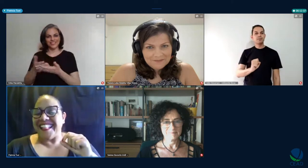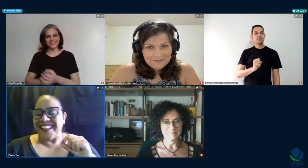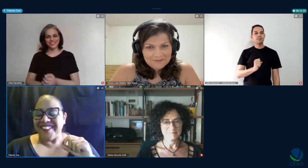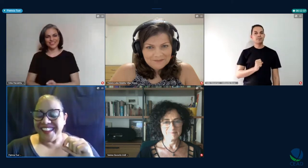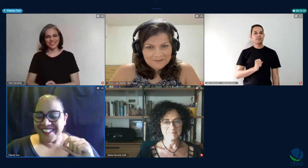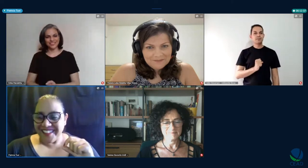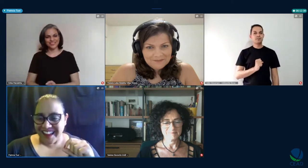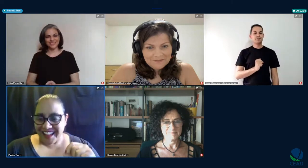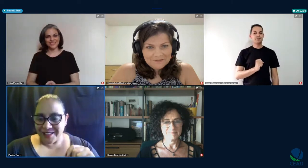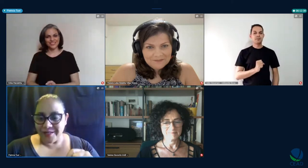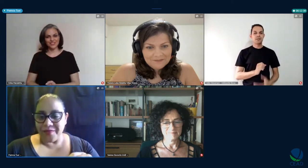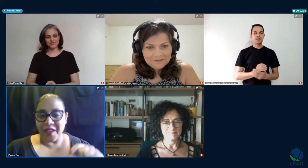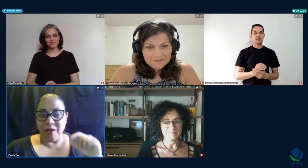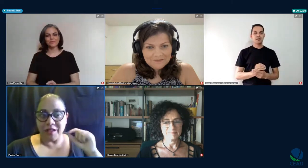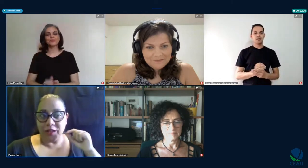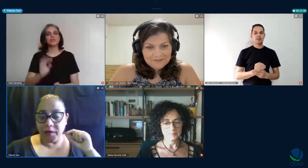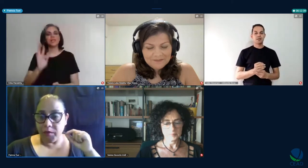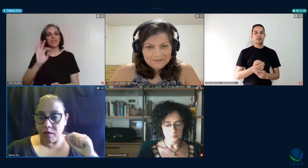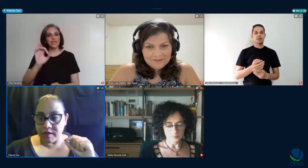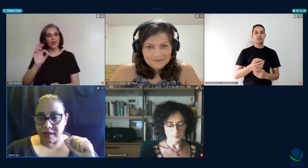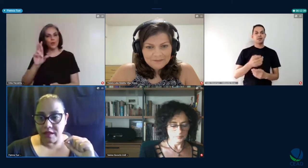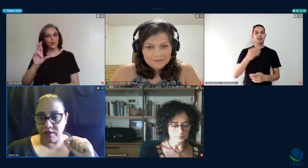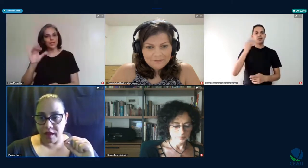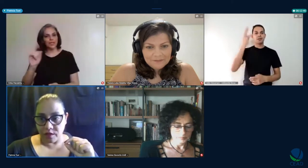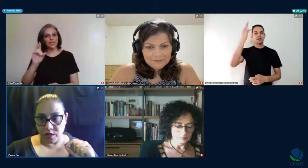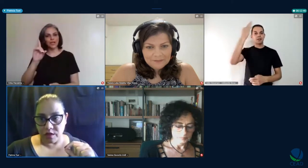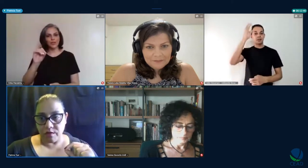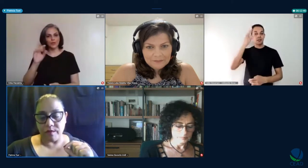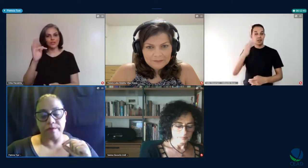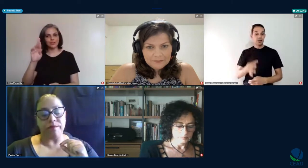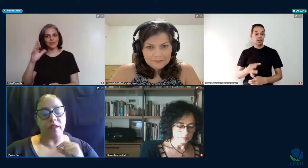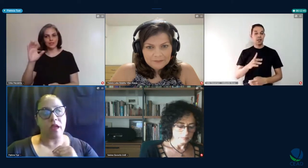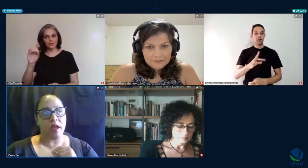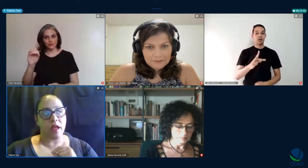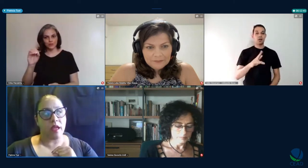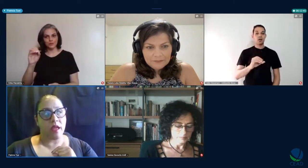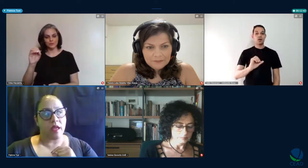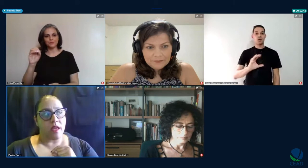Na teoria do traço, eu acho que é muito significativo